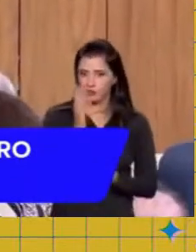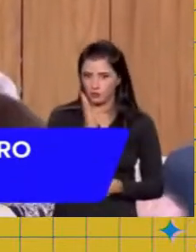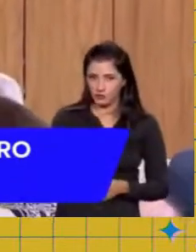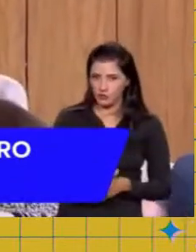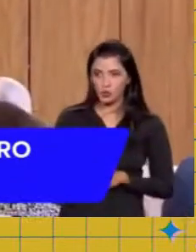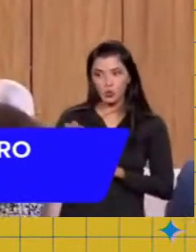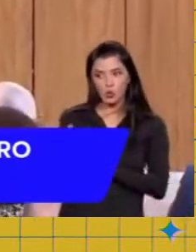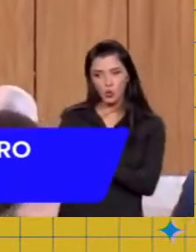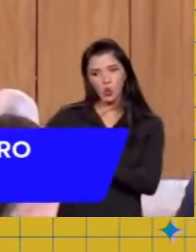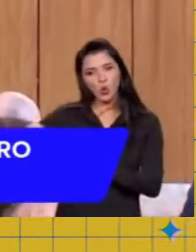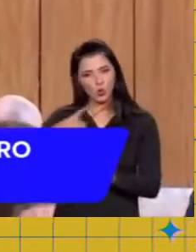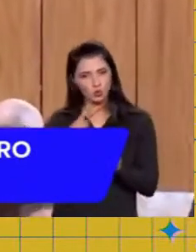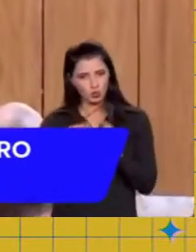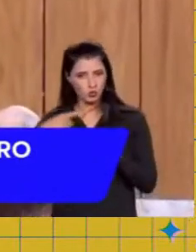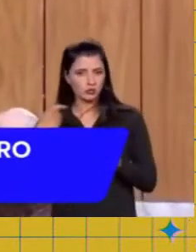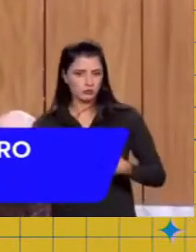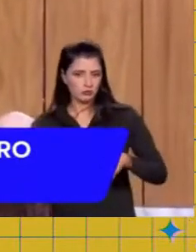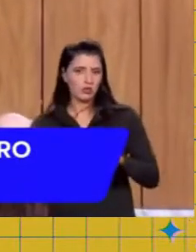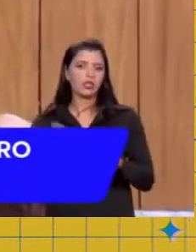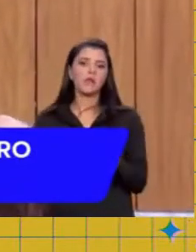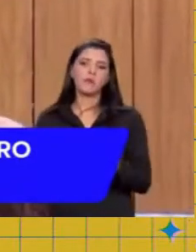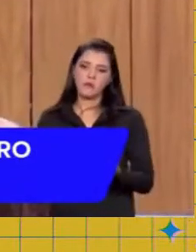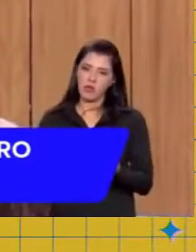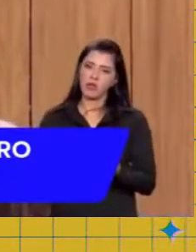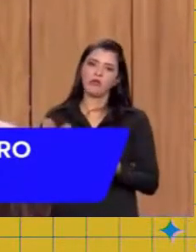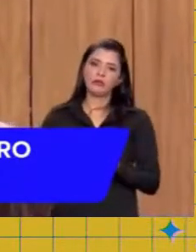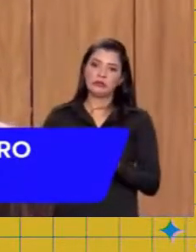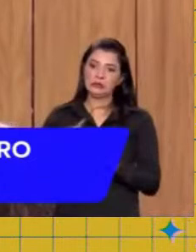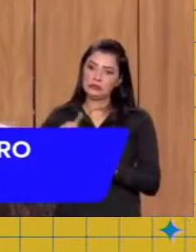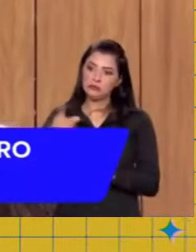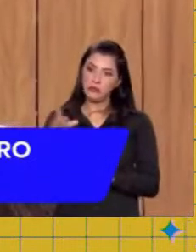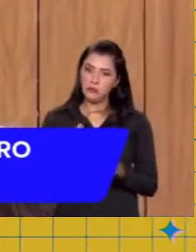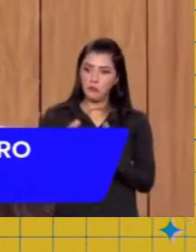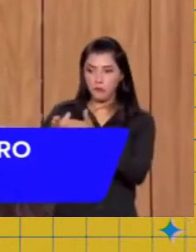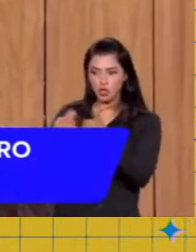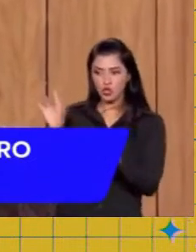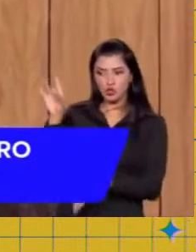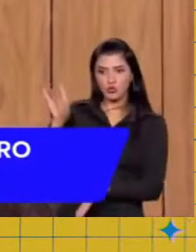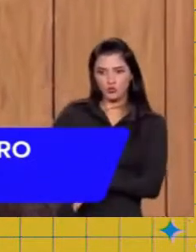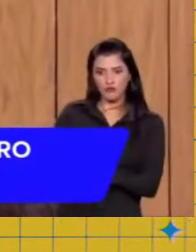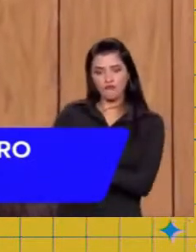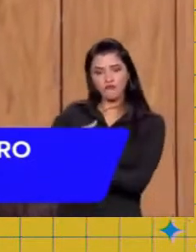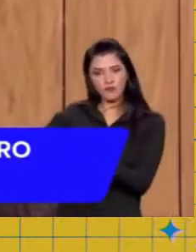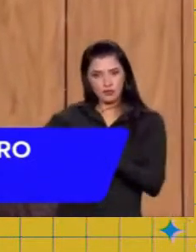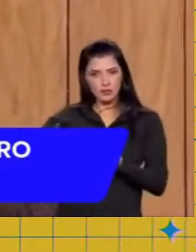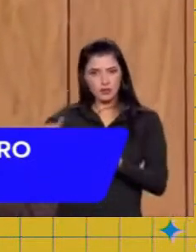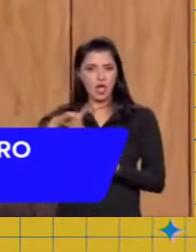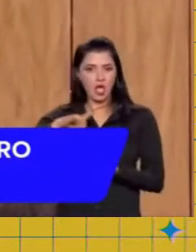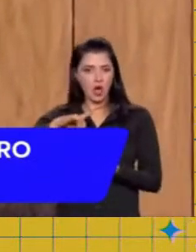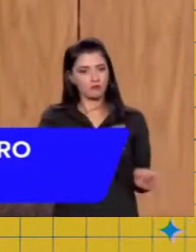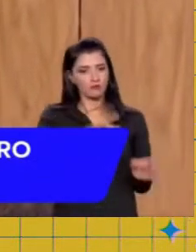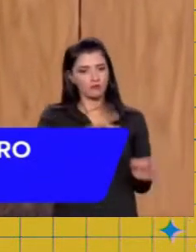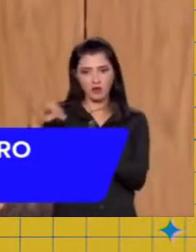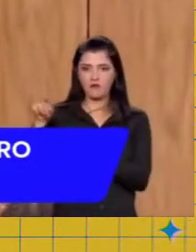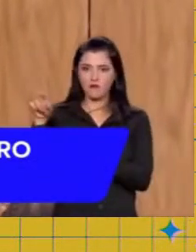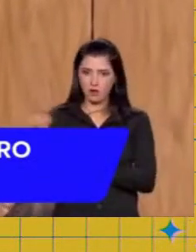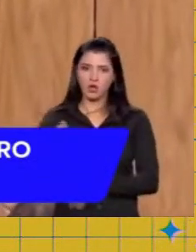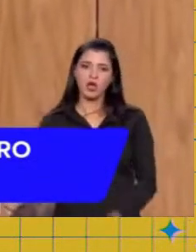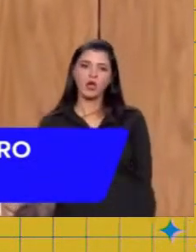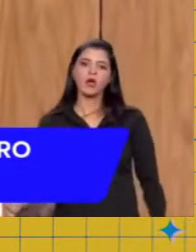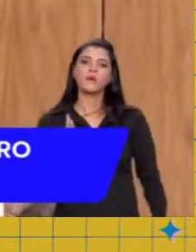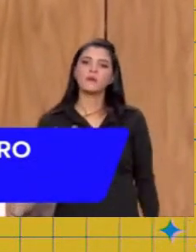da vontade de todos a gente vai discutir se houver um pedido oficial esse pedido será oficialmente levado para os